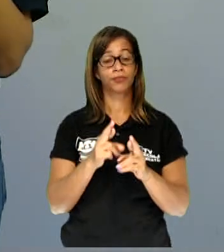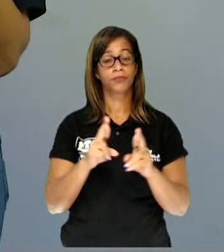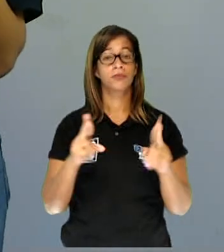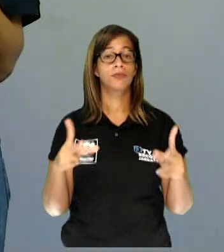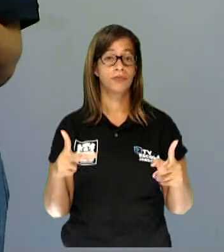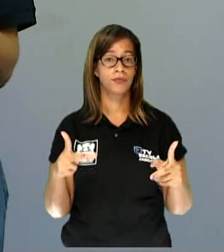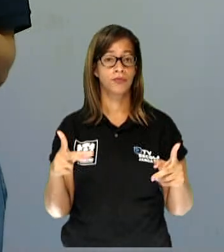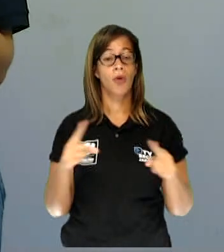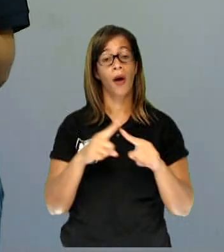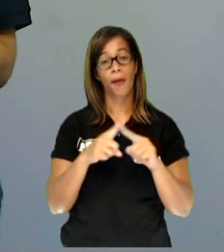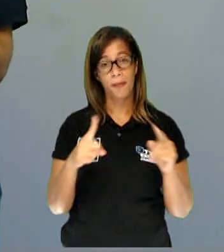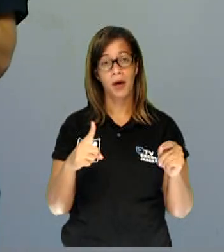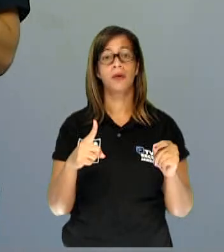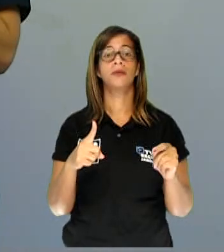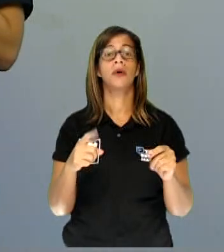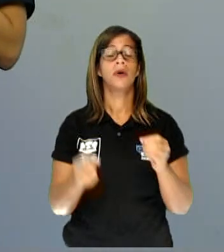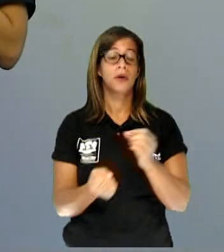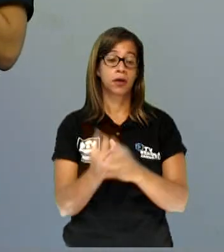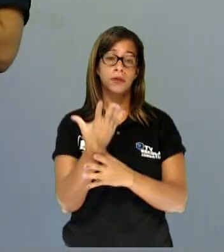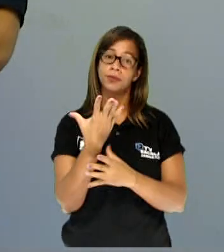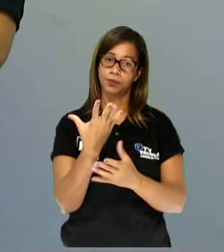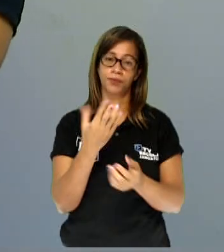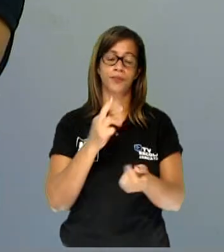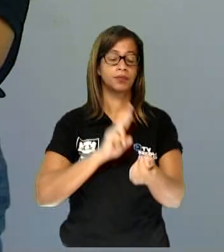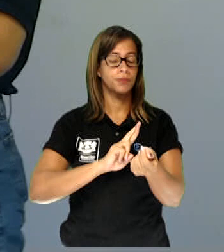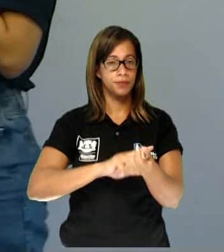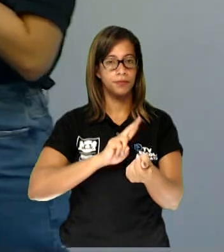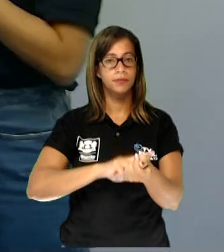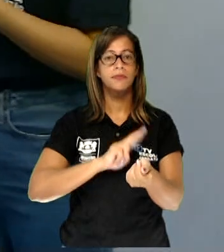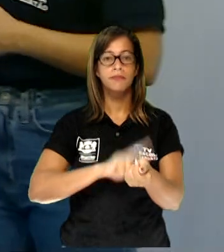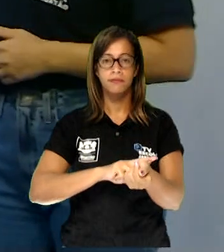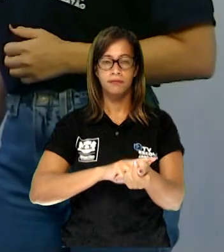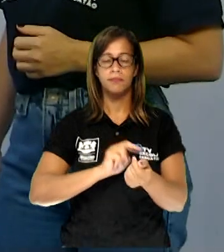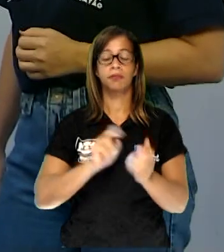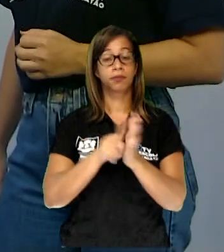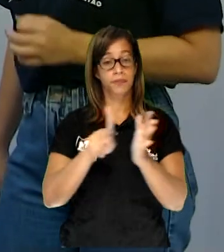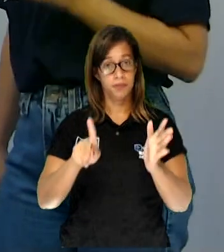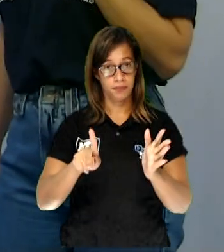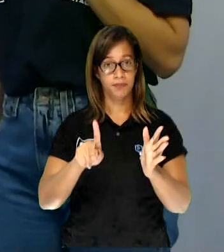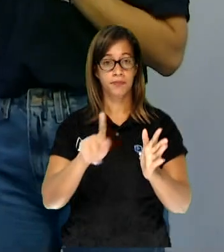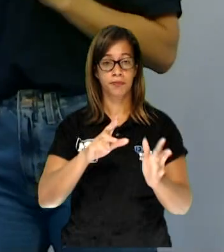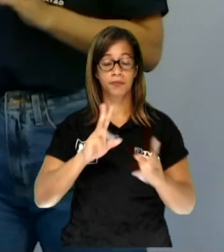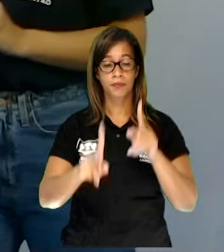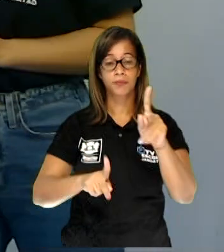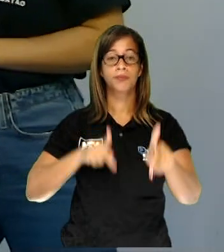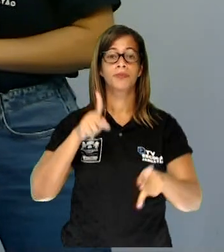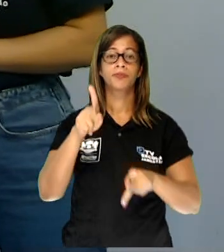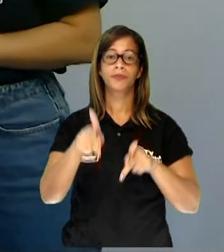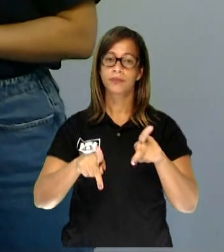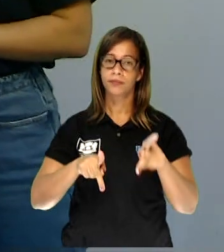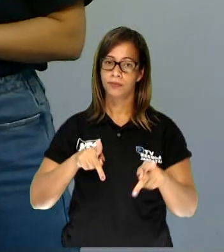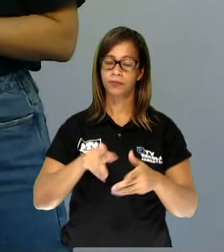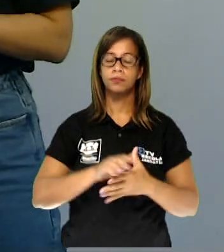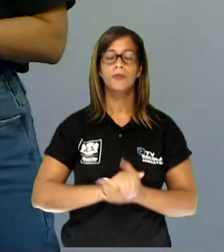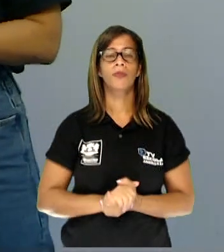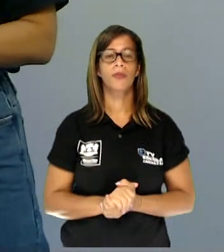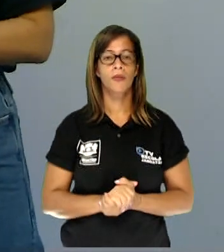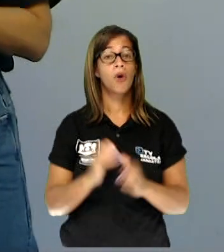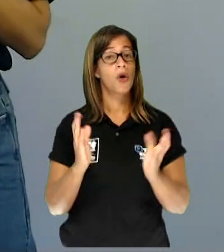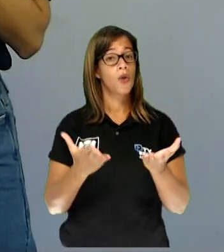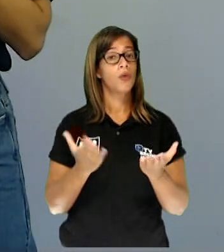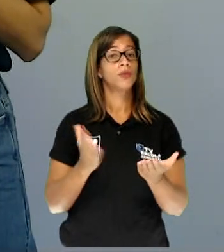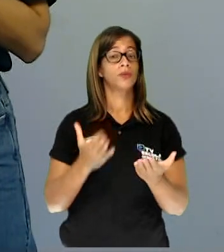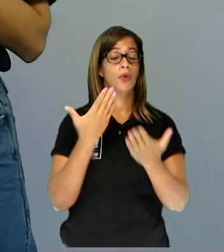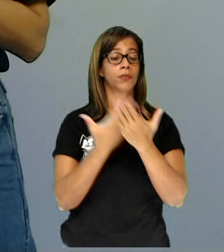formam as parlendas que fazem parte da nossa cultura popular. Então, hoje nós vamos estudar a